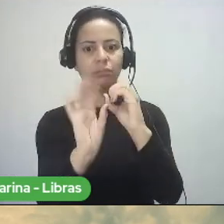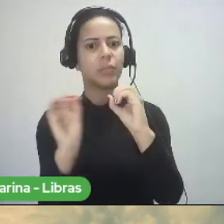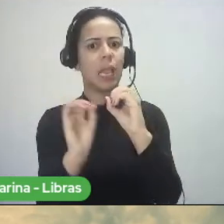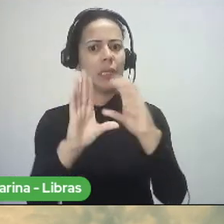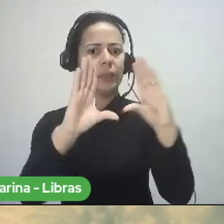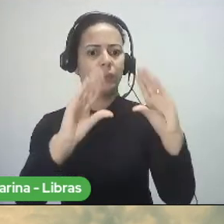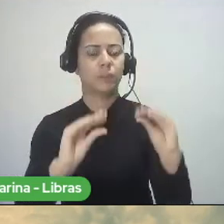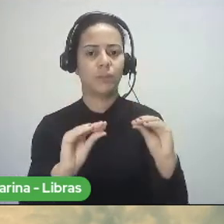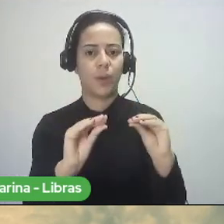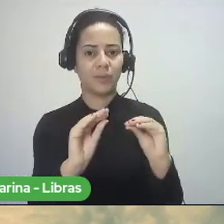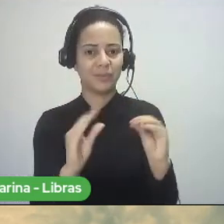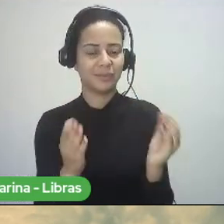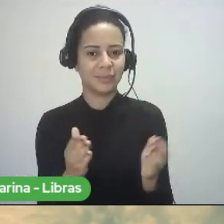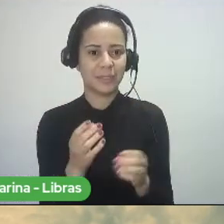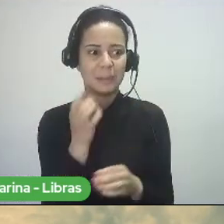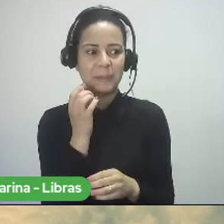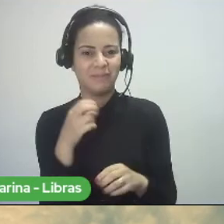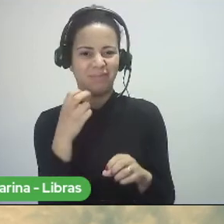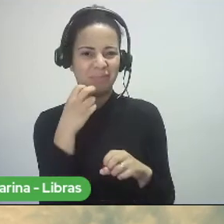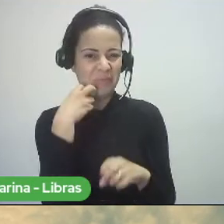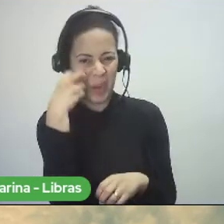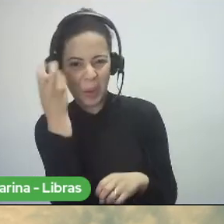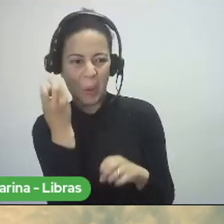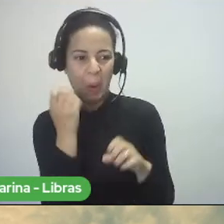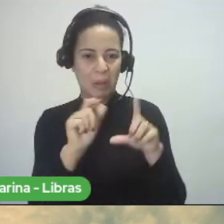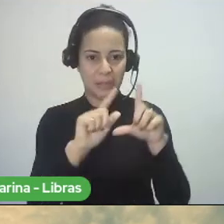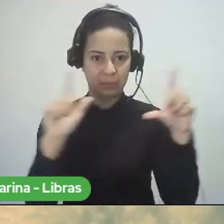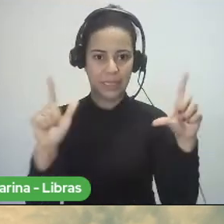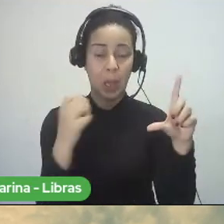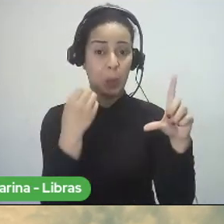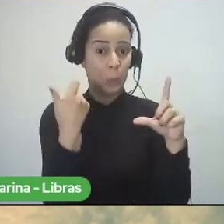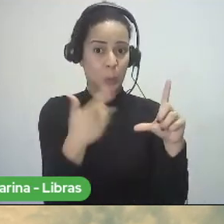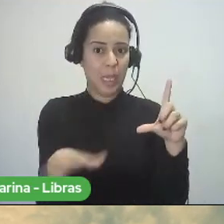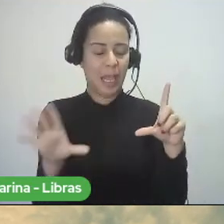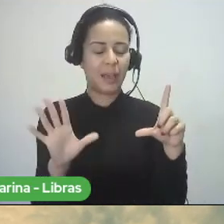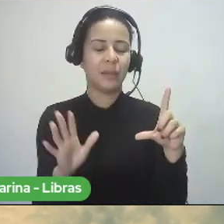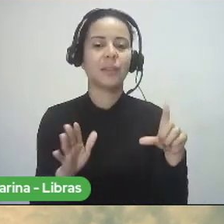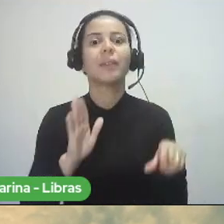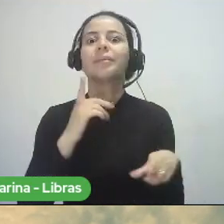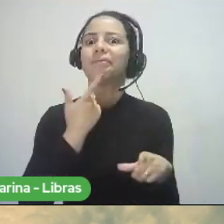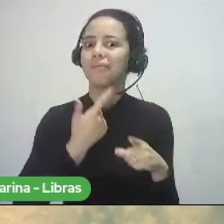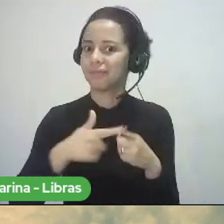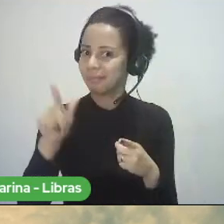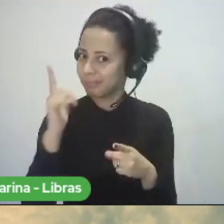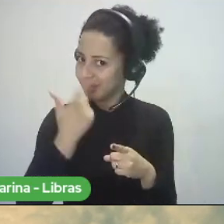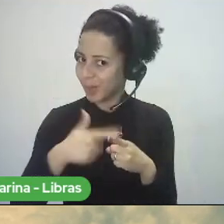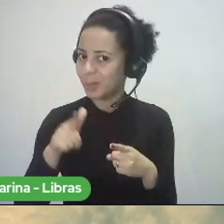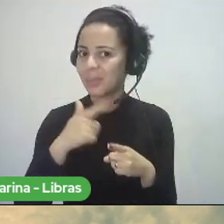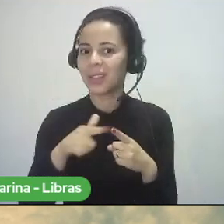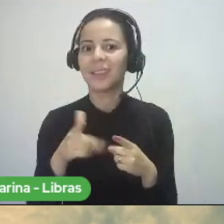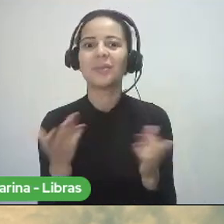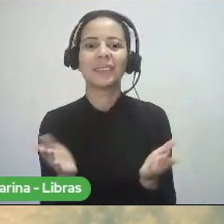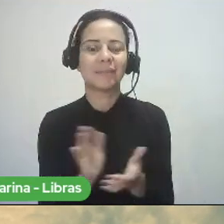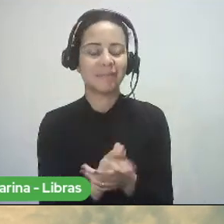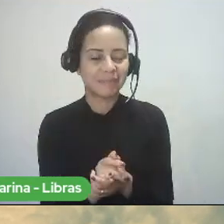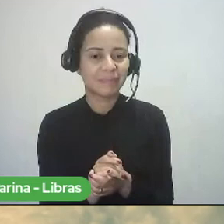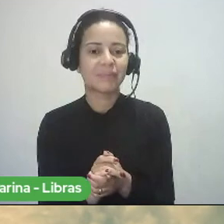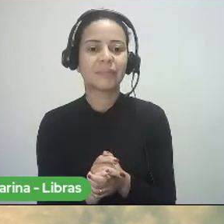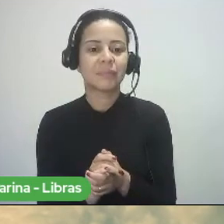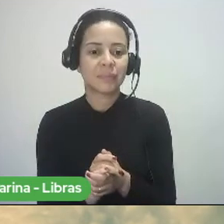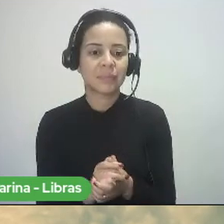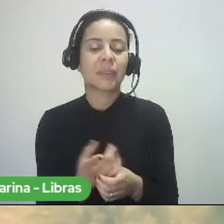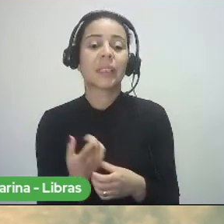na votação, principalmente nessas votações muito mais extensas. Eu tenho usado com um